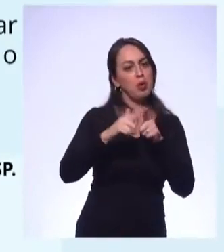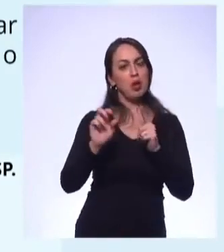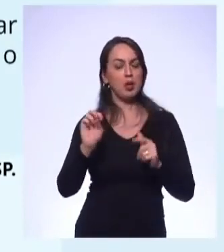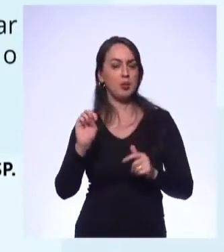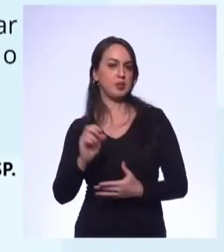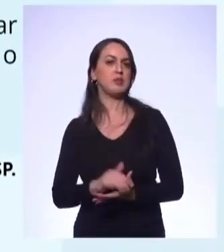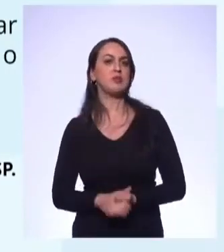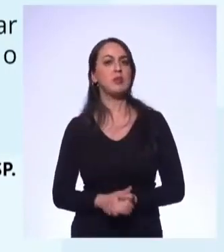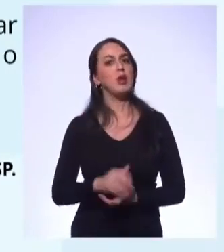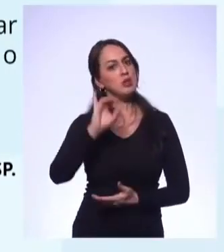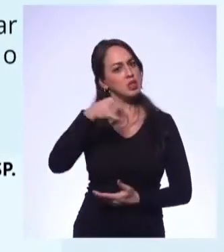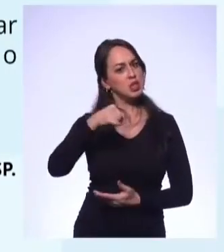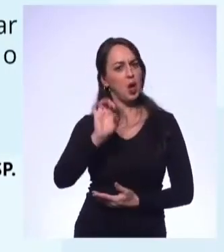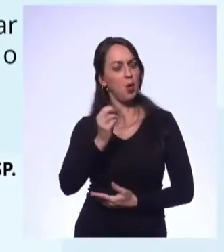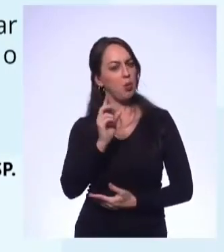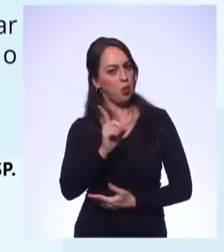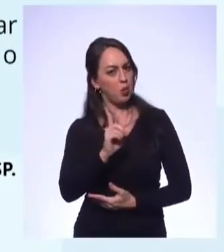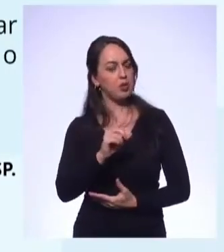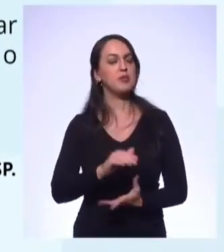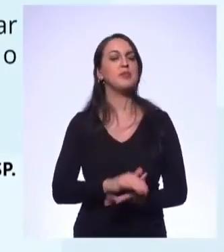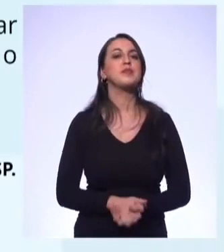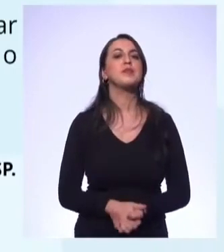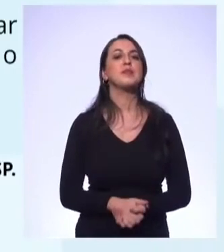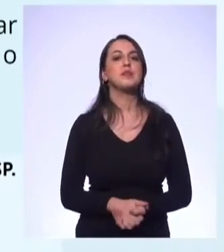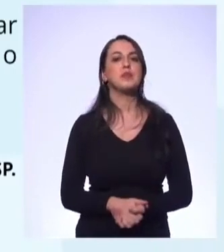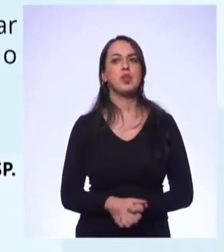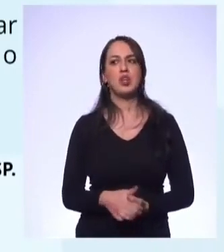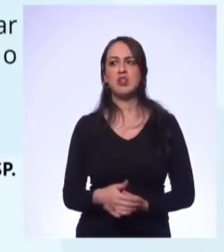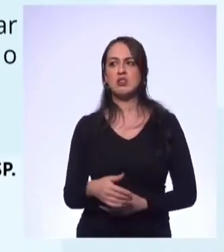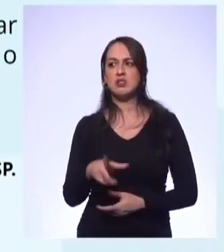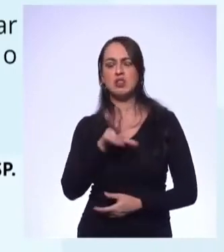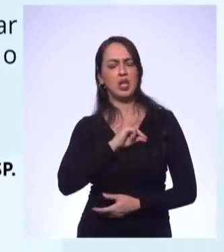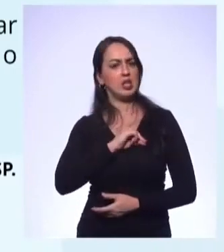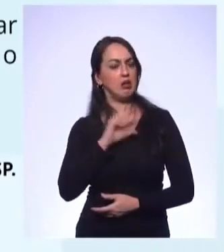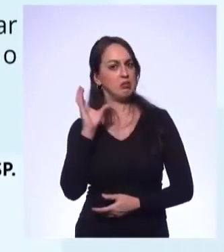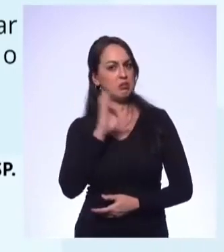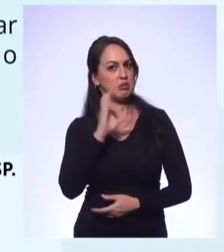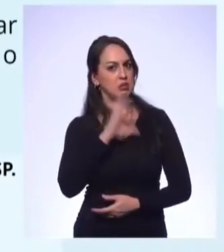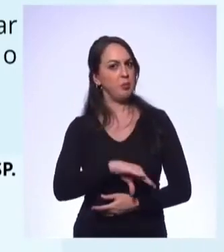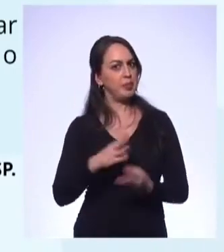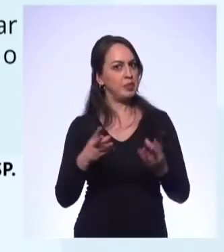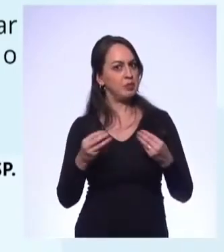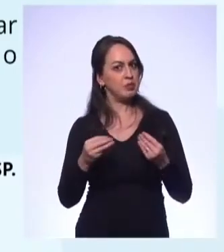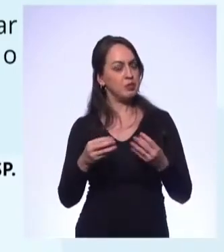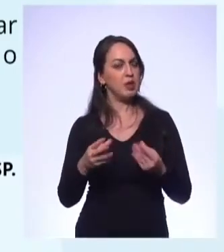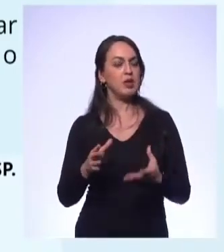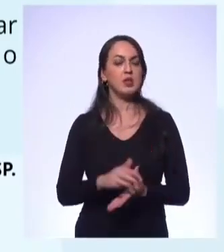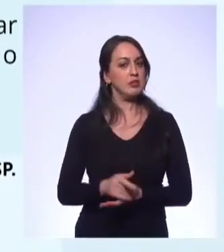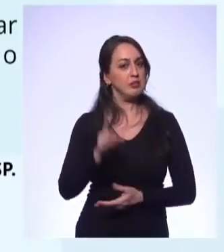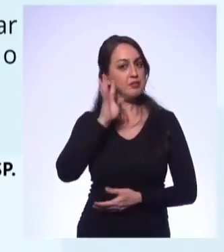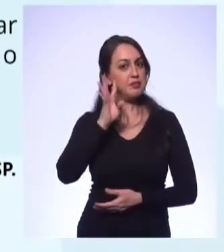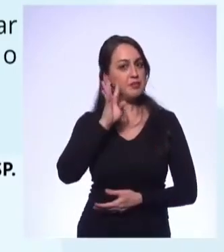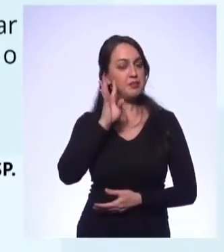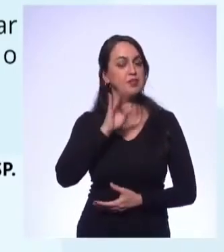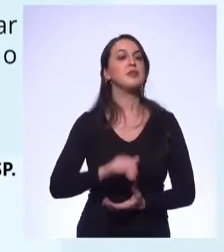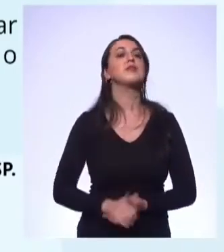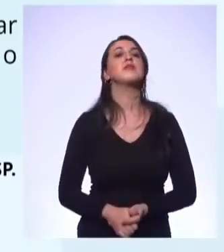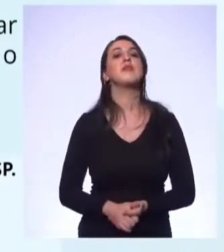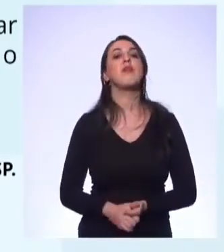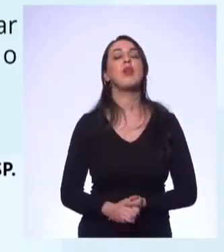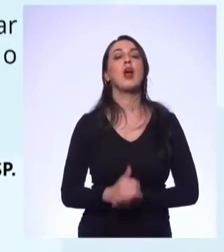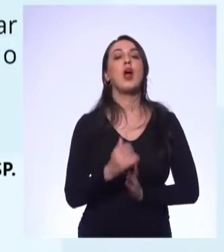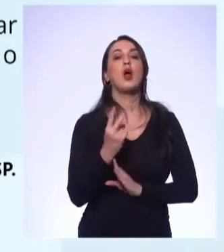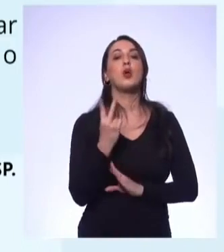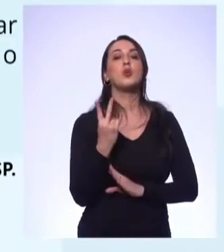só sim ou não, tá bom? É o que estão colocando, sim. Eles são rápidos demais, sim, né, Mauro? Estão participando bastante. Nossa, que legal. Ó, o 2. O